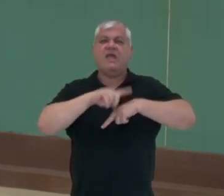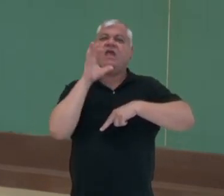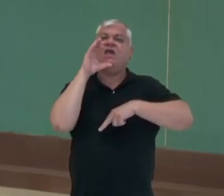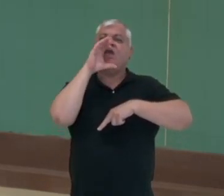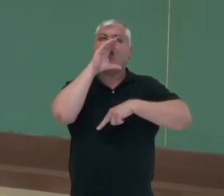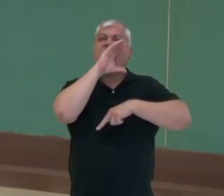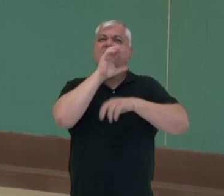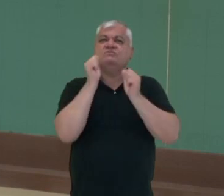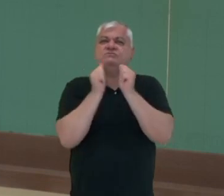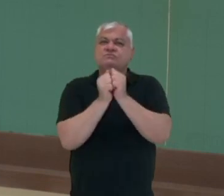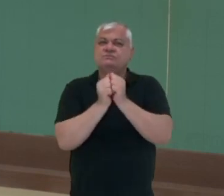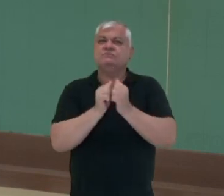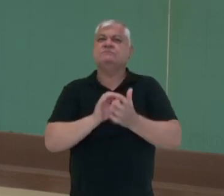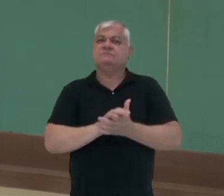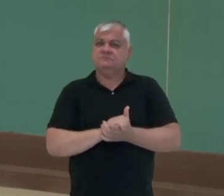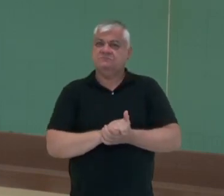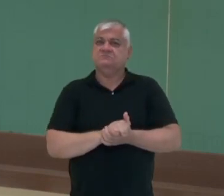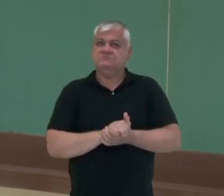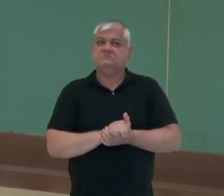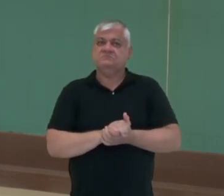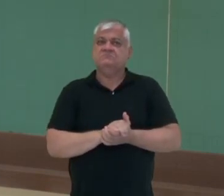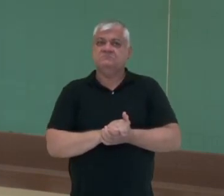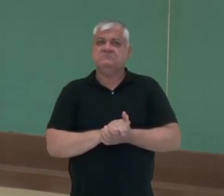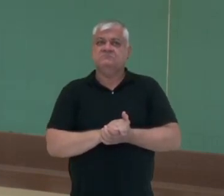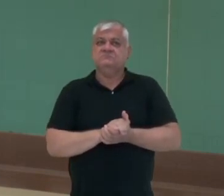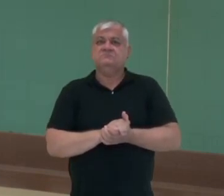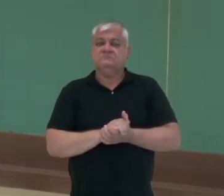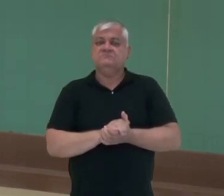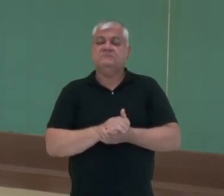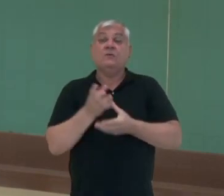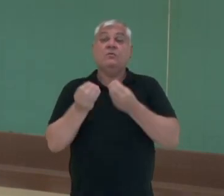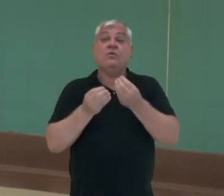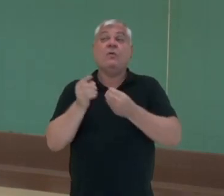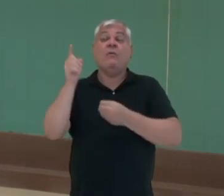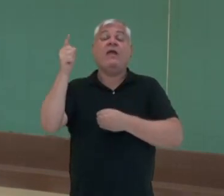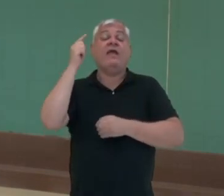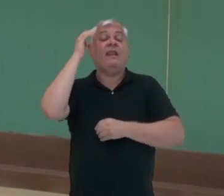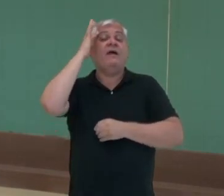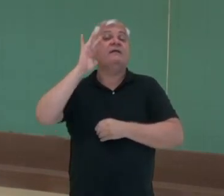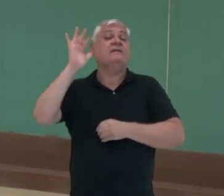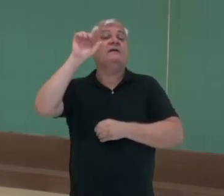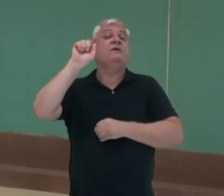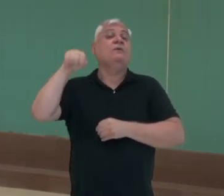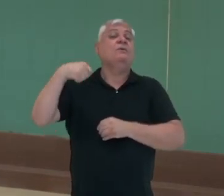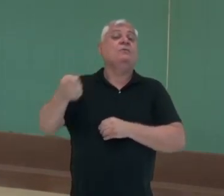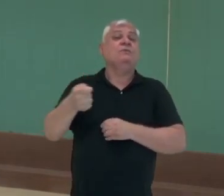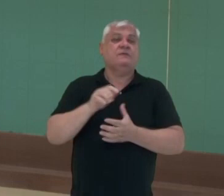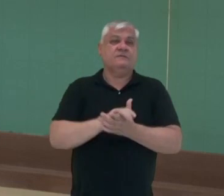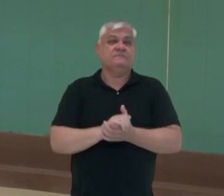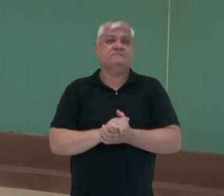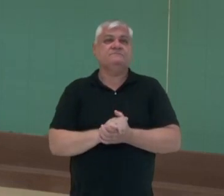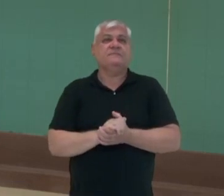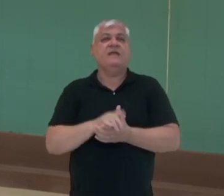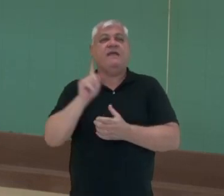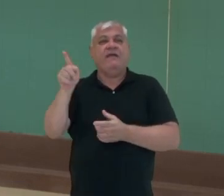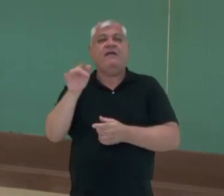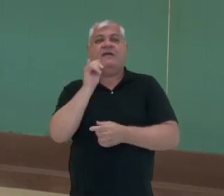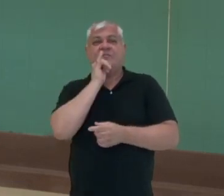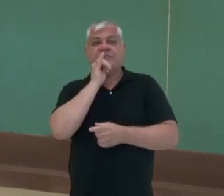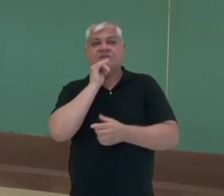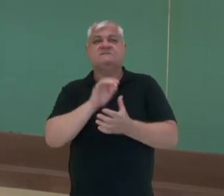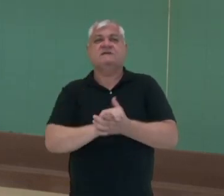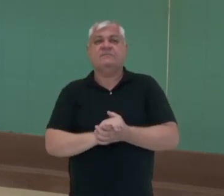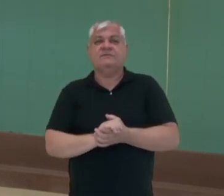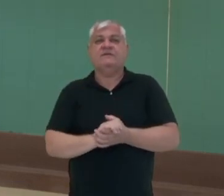com ela. Então, qual é a alusão e por que ela está fazendo essa imagem específica? A alusão à dualidade de sentimentos,